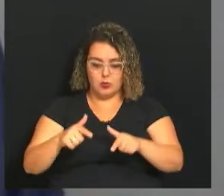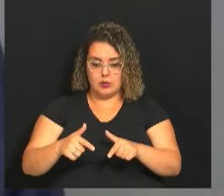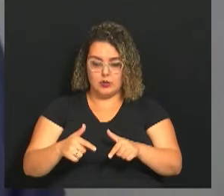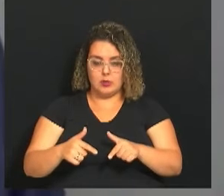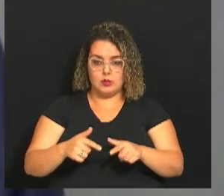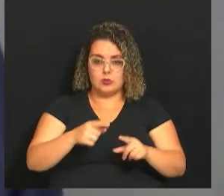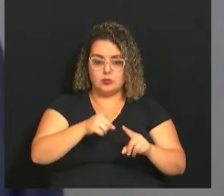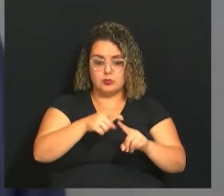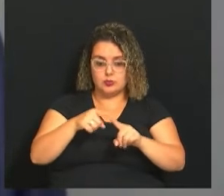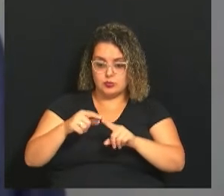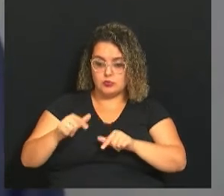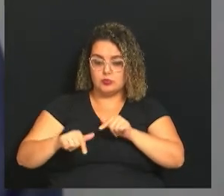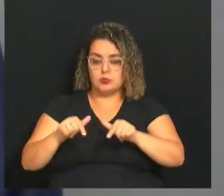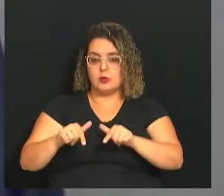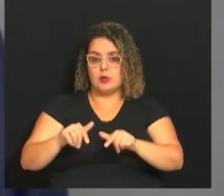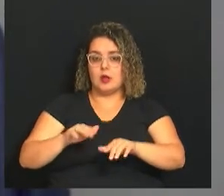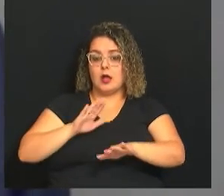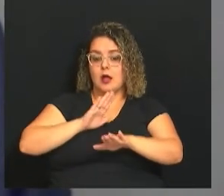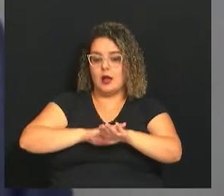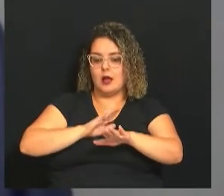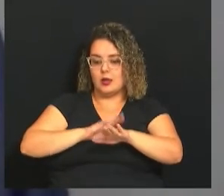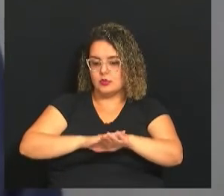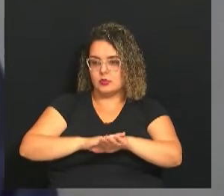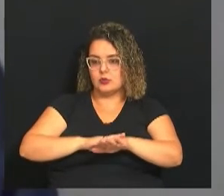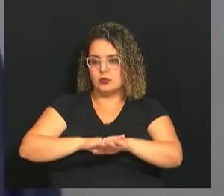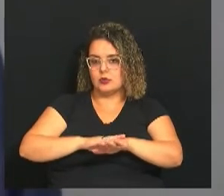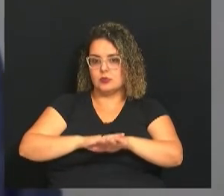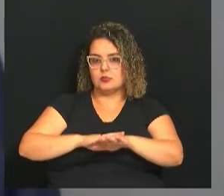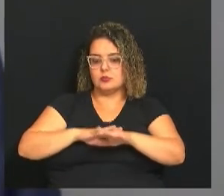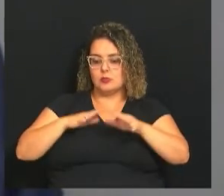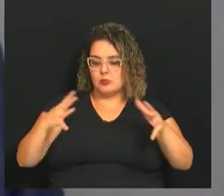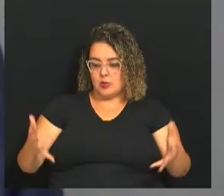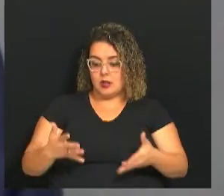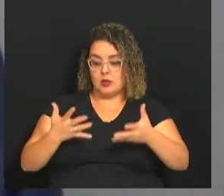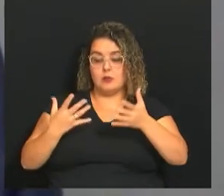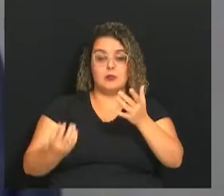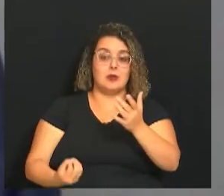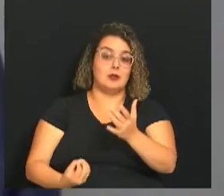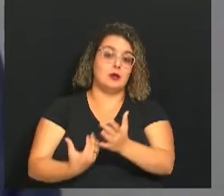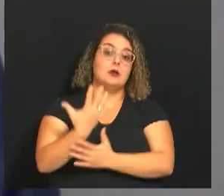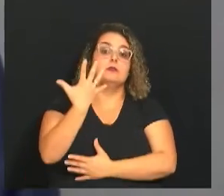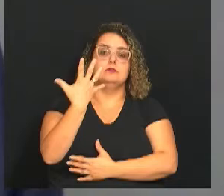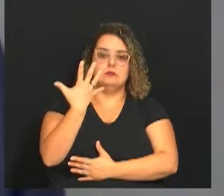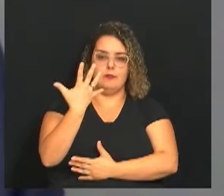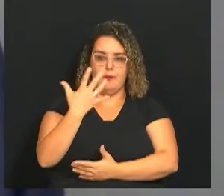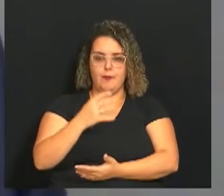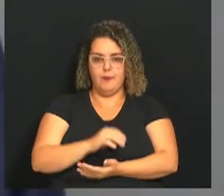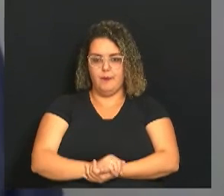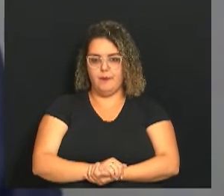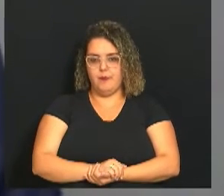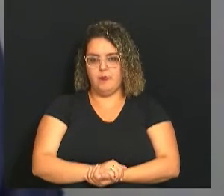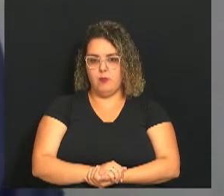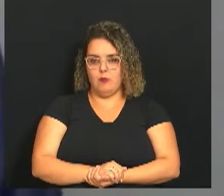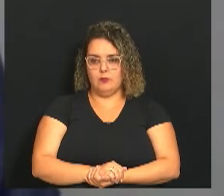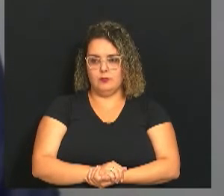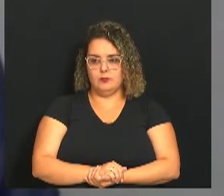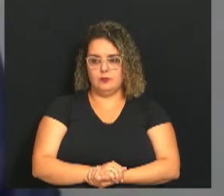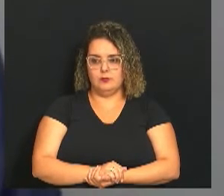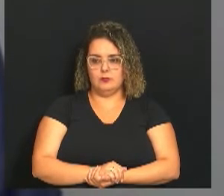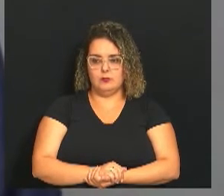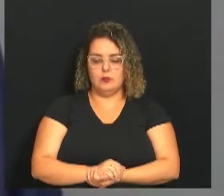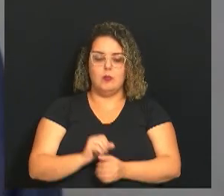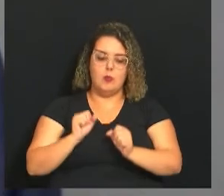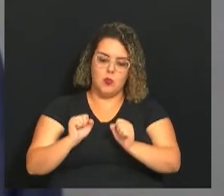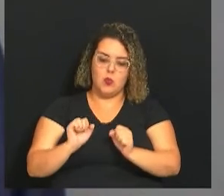trabalho atuaram para surgisse. Ela poderia ter sido surgido em outras